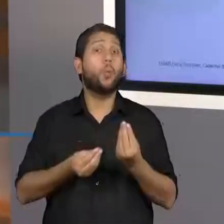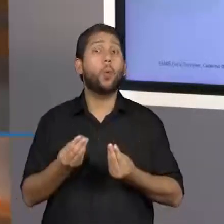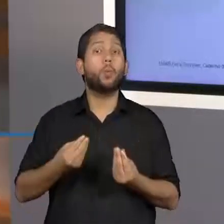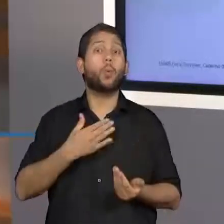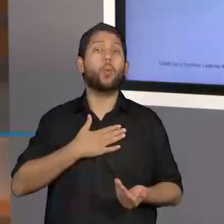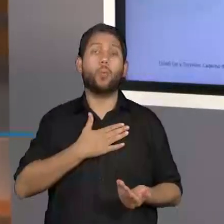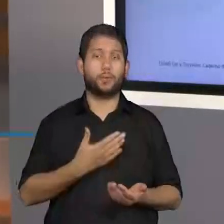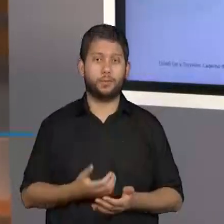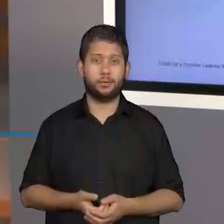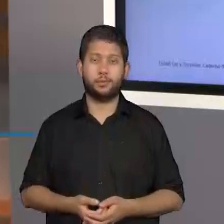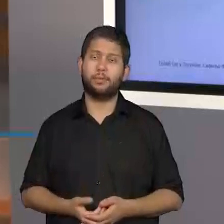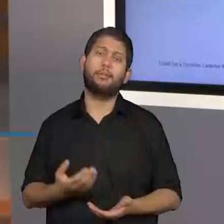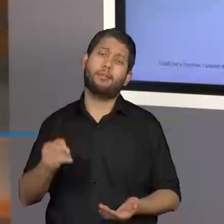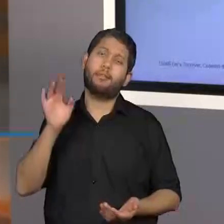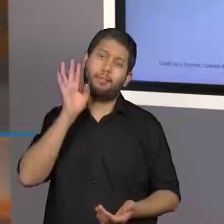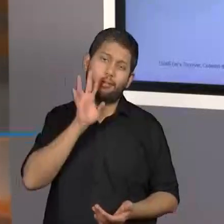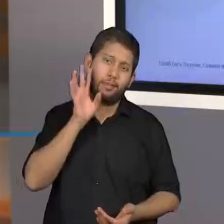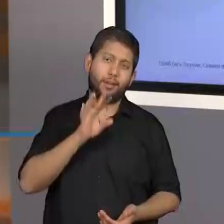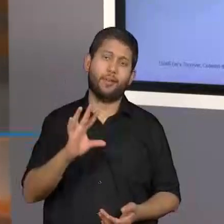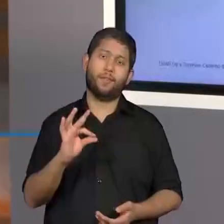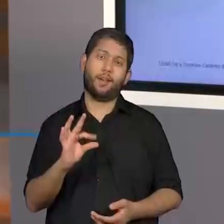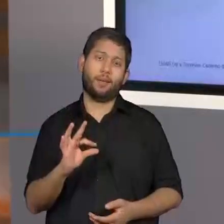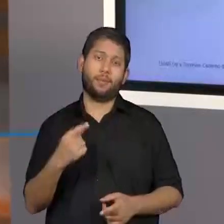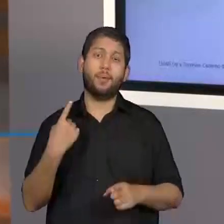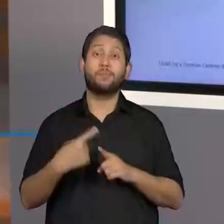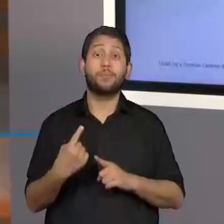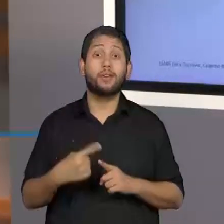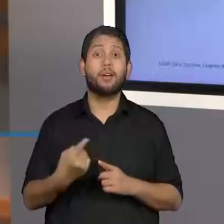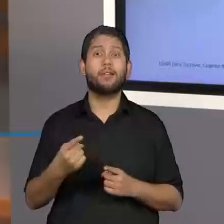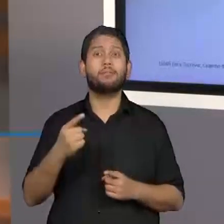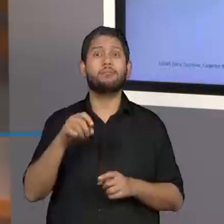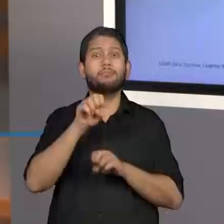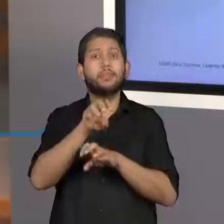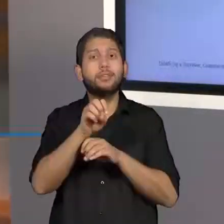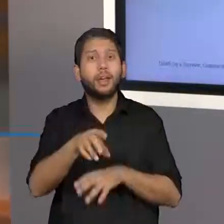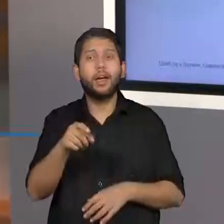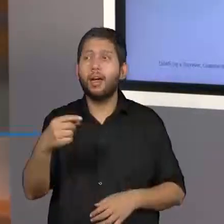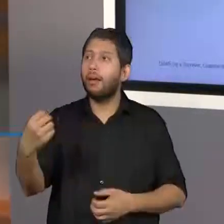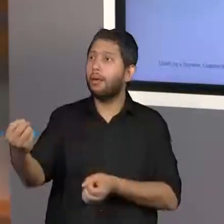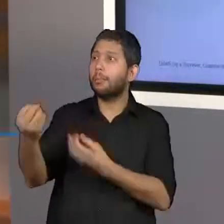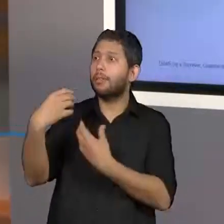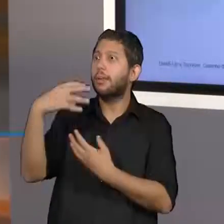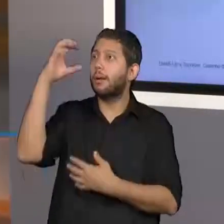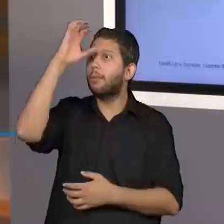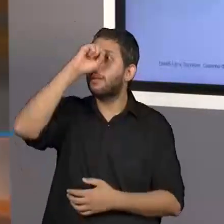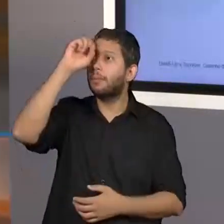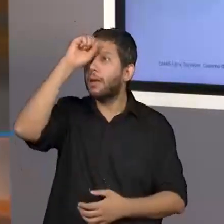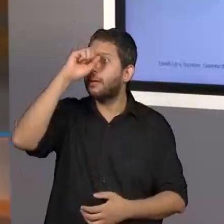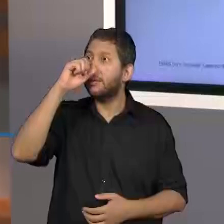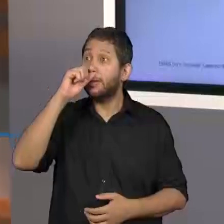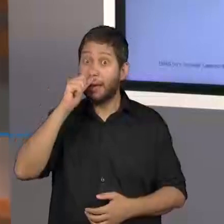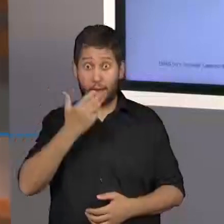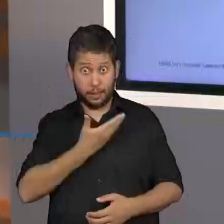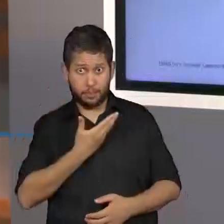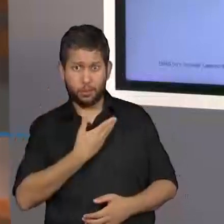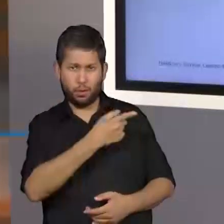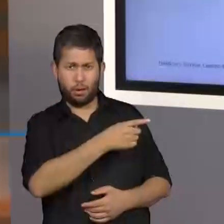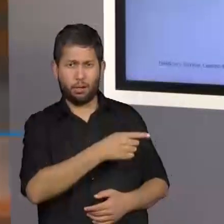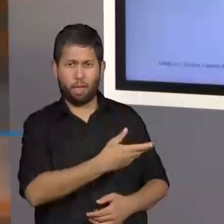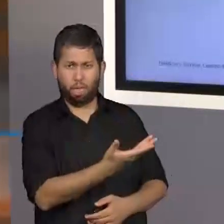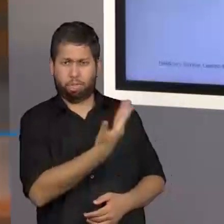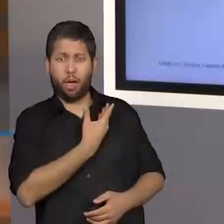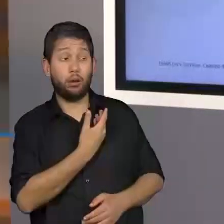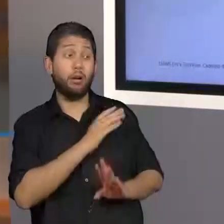Porque é muito legal a fábula por causa disso, porque a gente aprende com a fábula e a gente pode repartir, trocar ideias